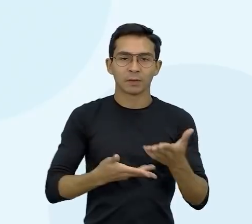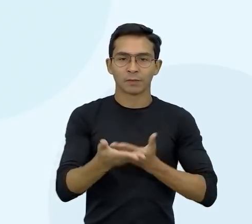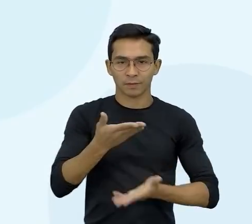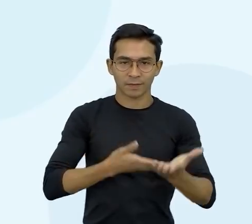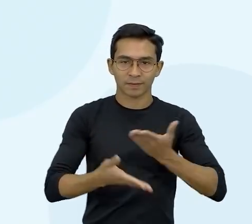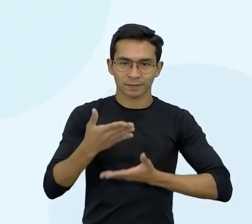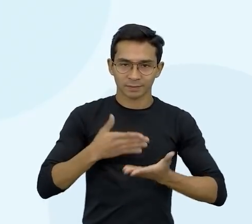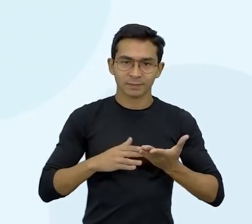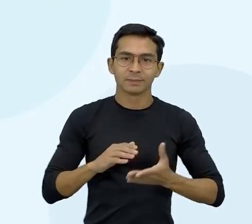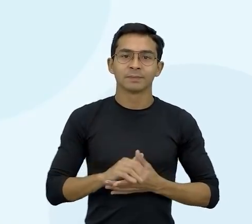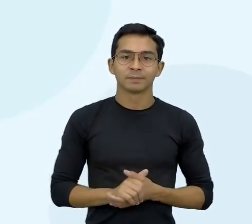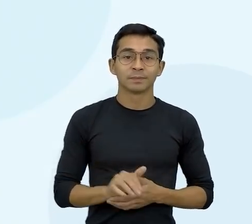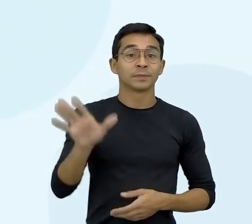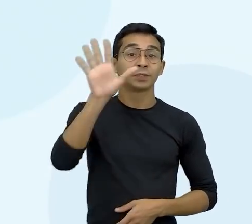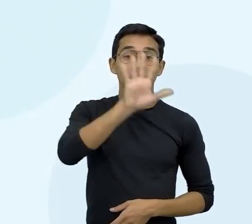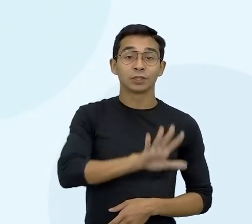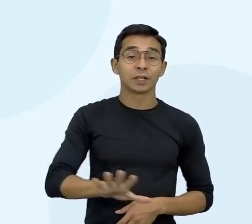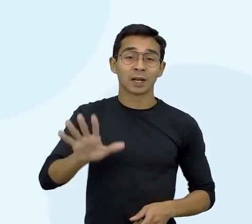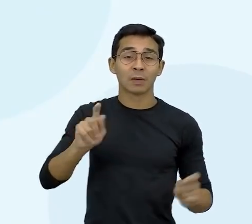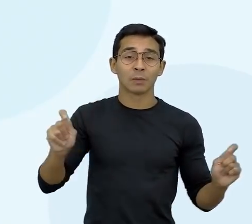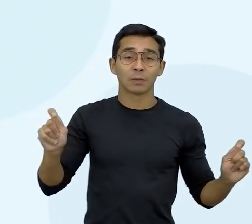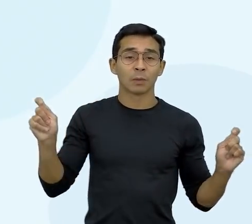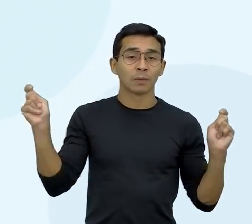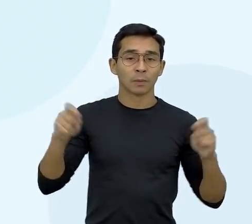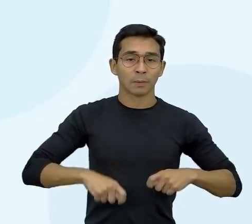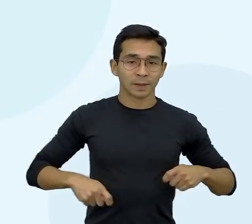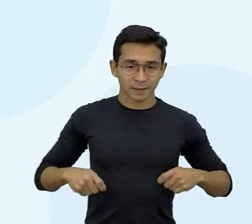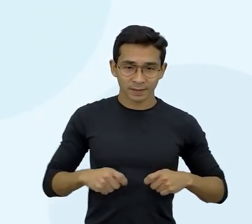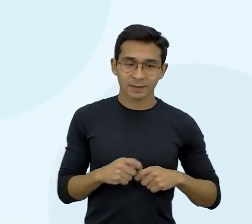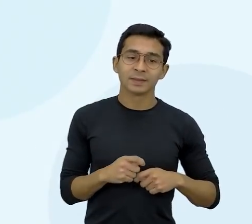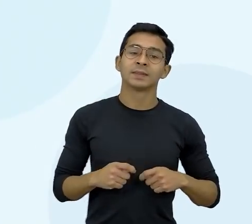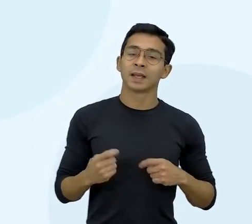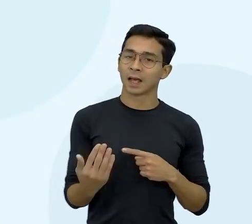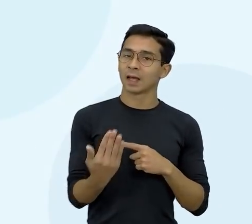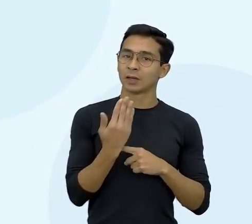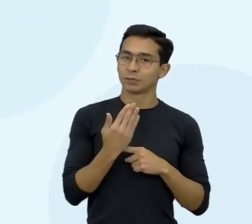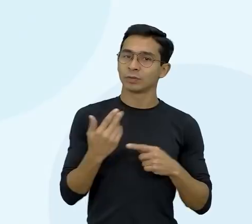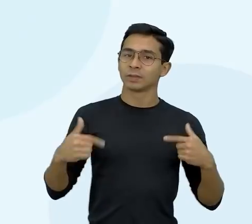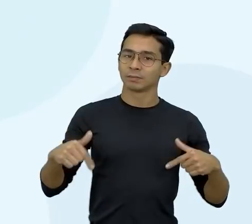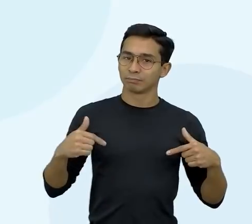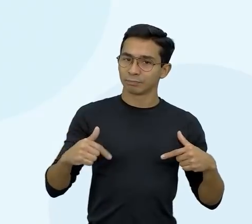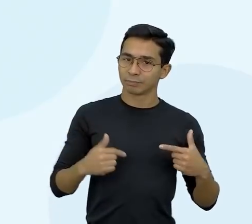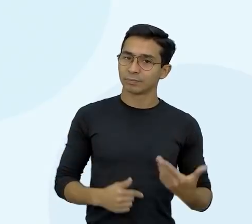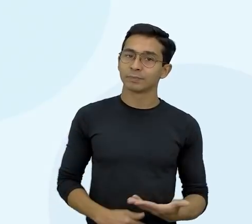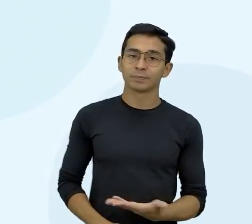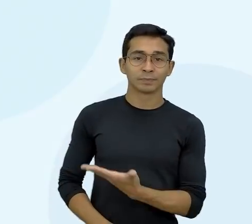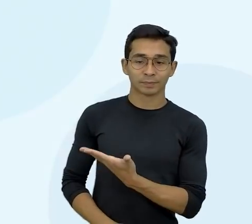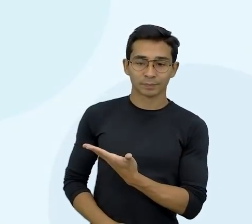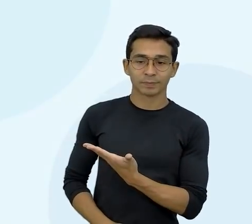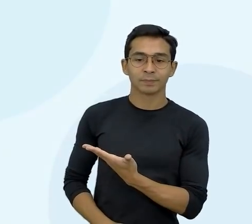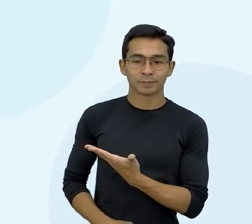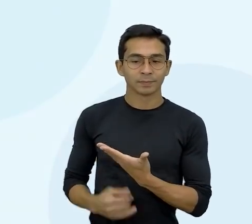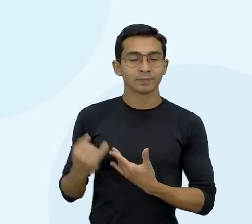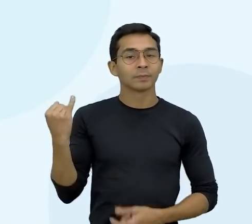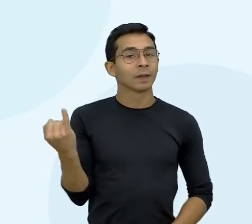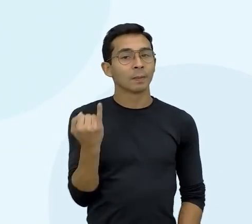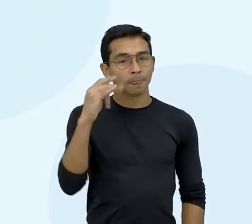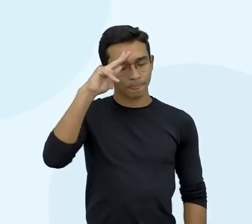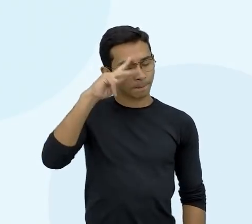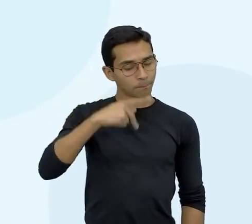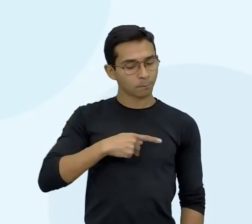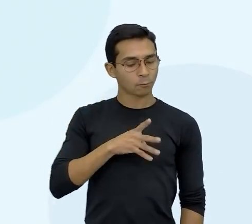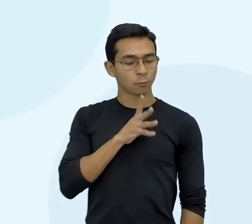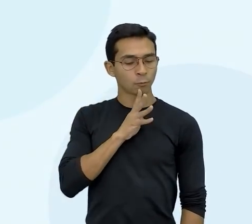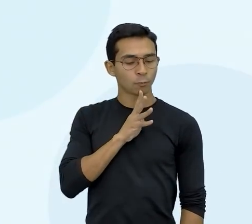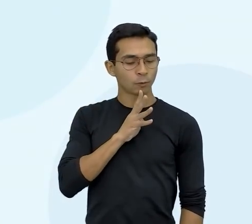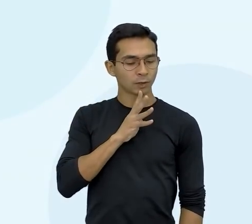competências gerais, que dão todo o alicerce aí para esse trabalho também. Importante conhecer-se,